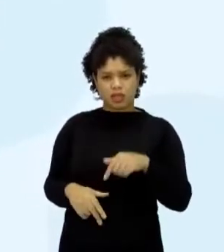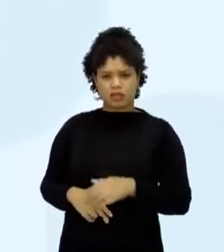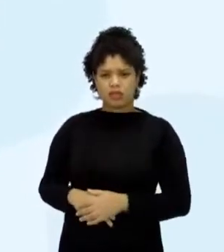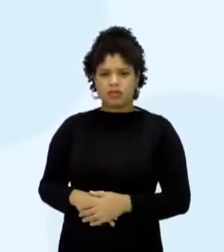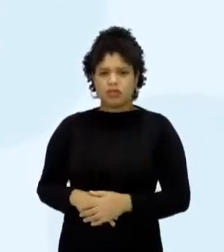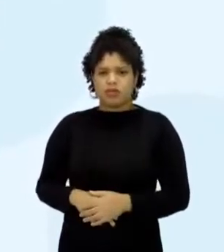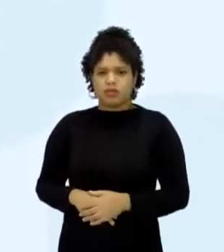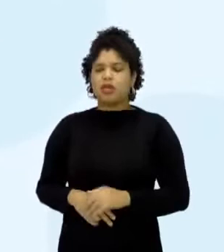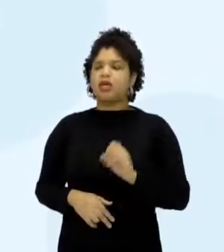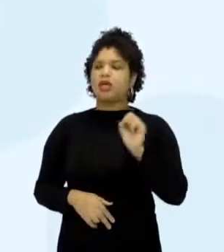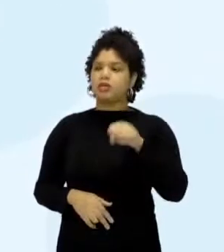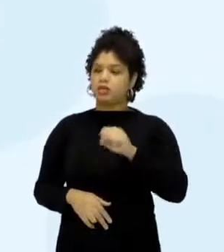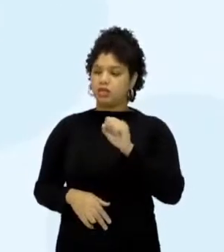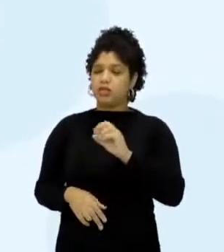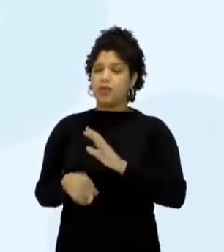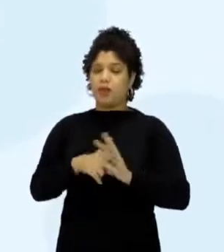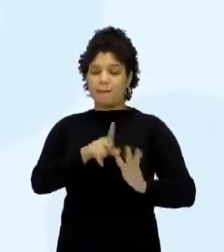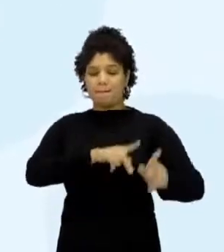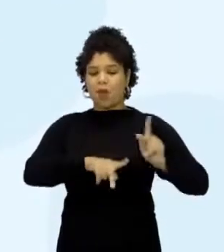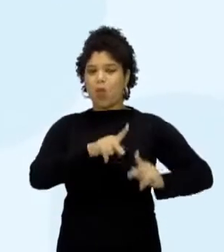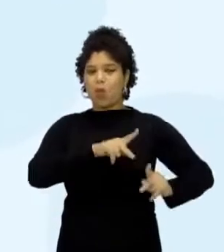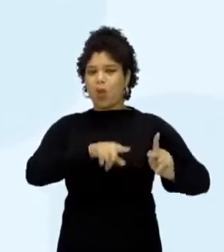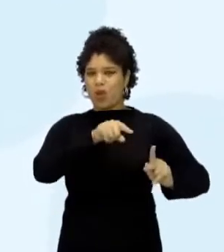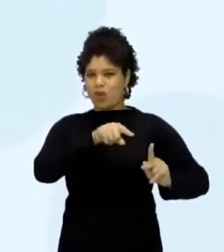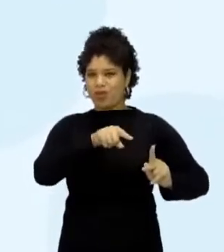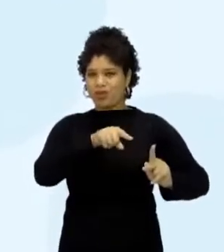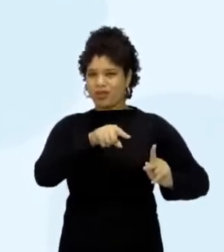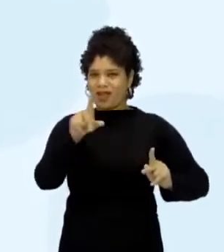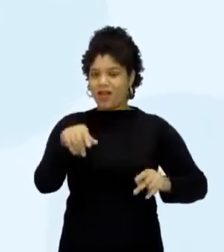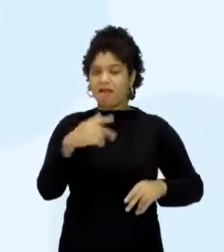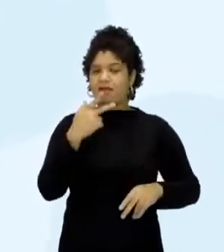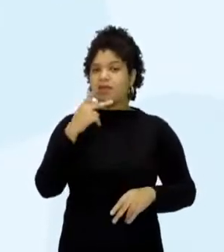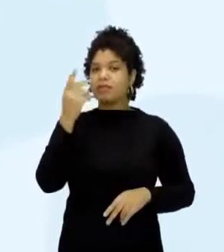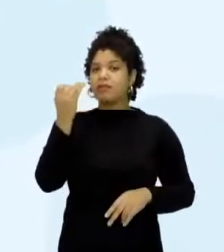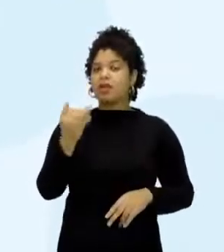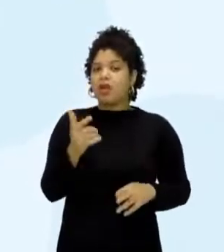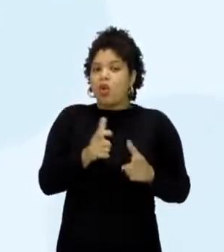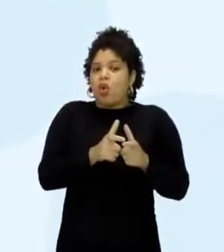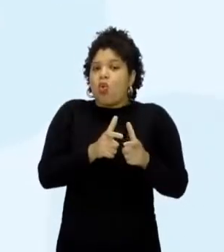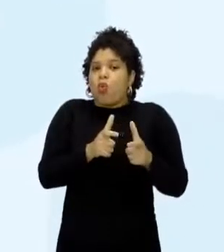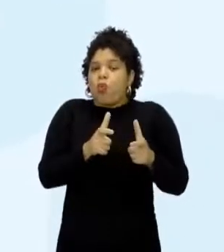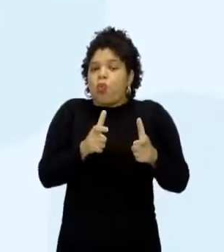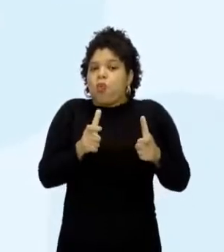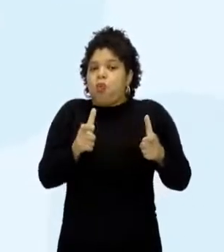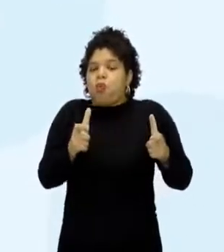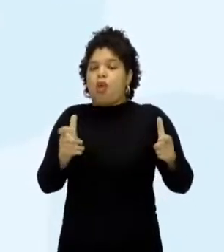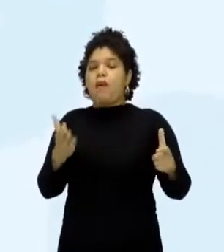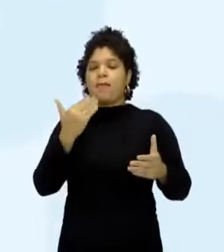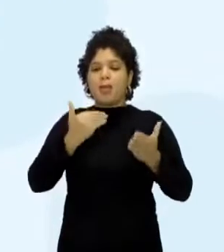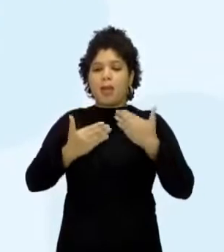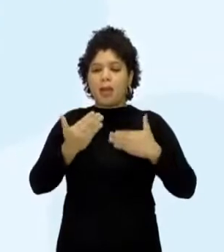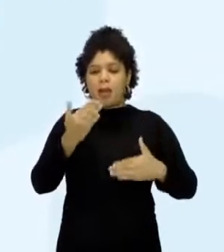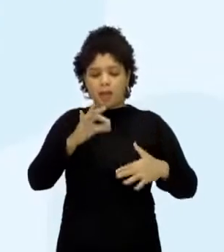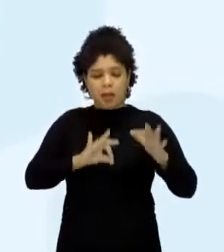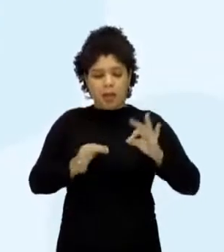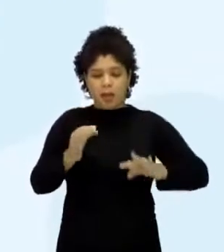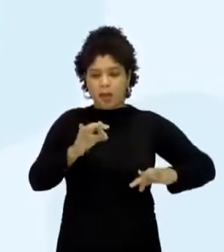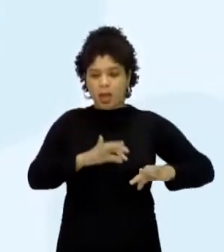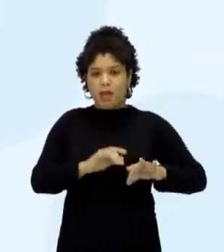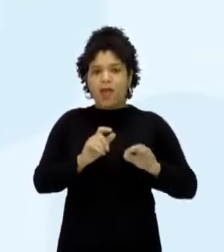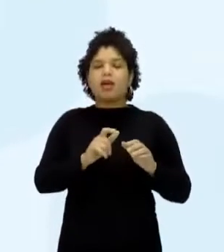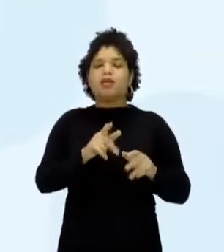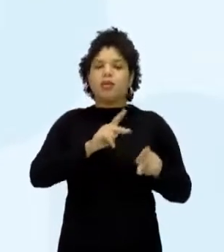população? A respeito da população, quando ele fala que o crescimento do cultivo de alimentos e o